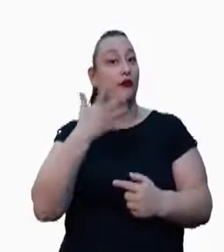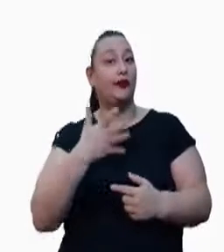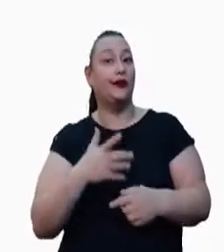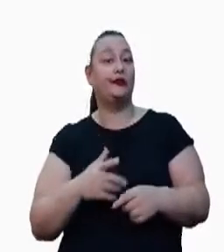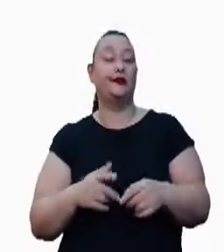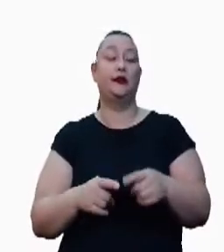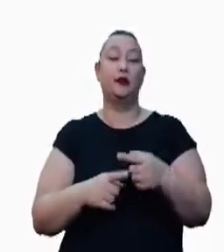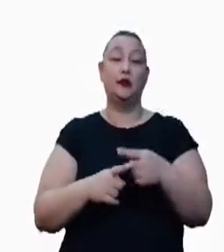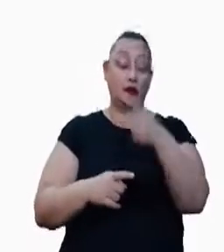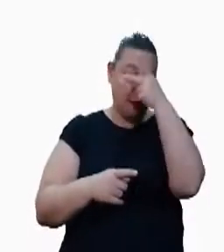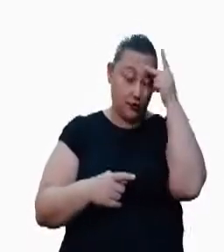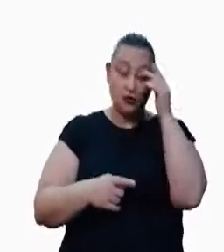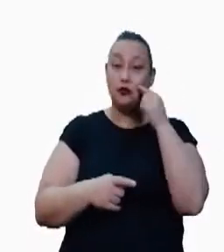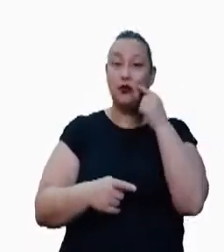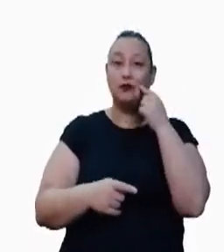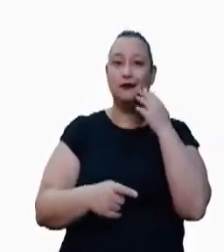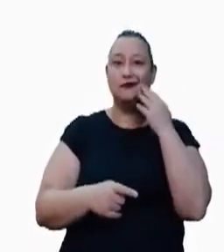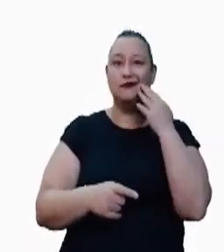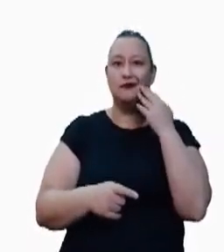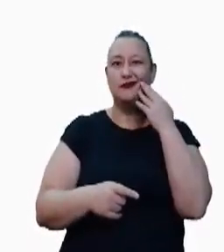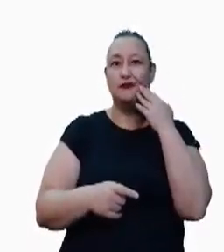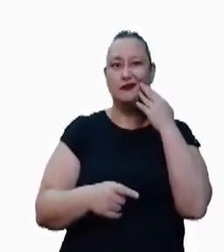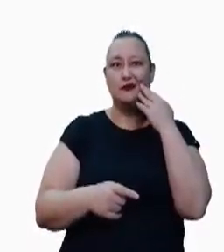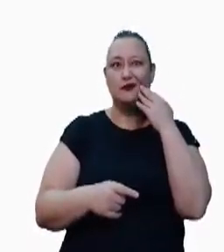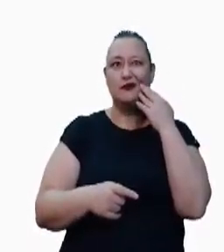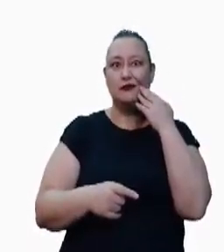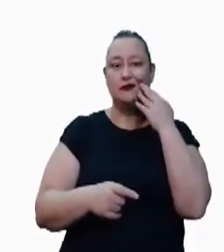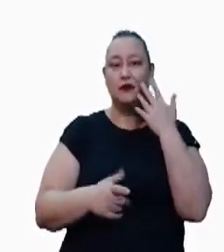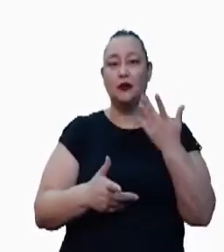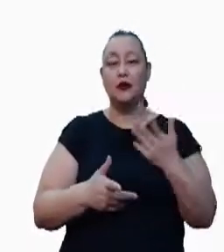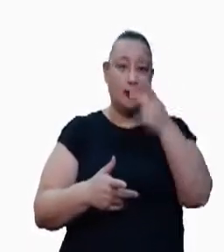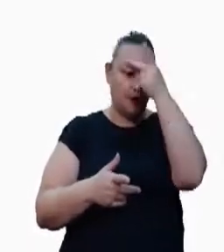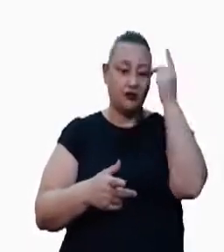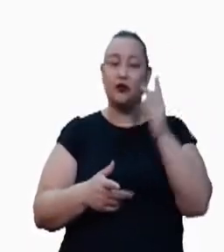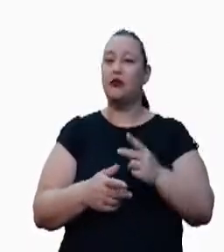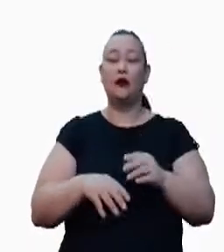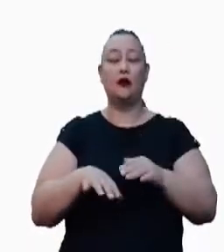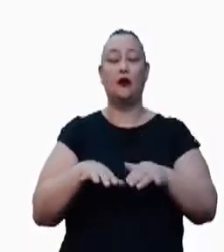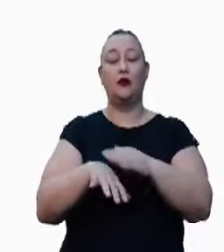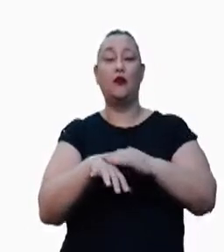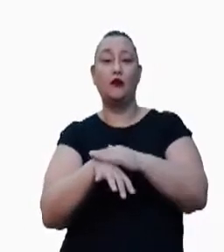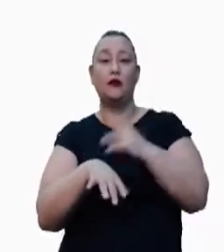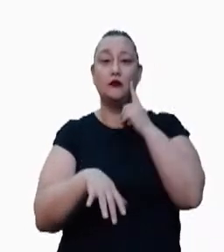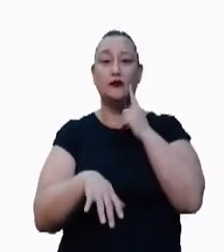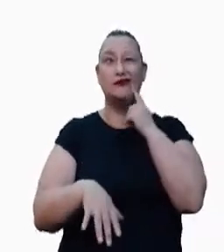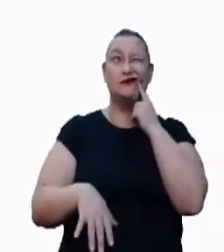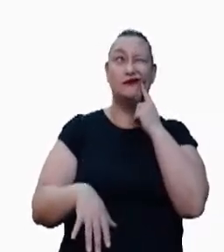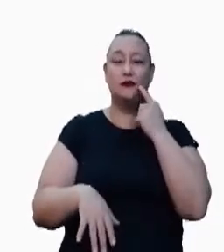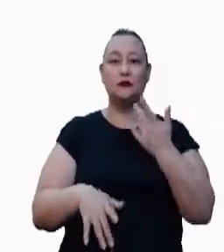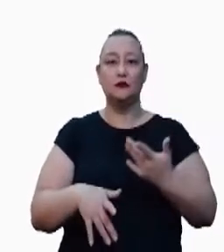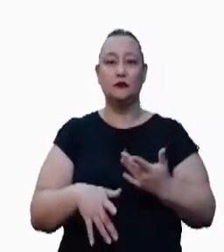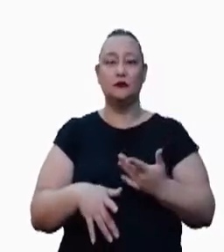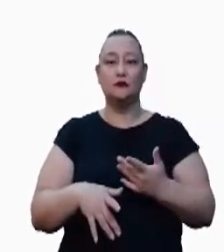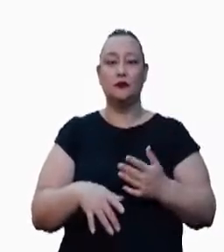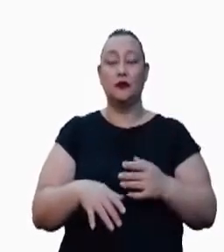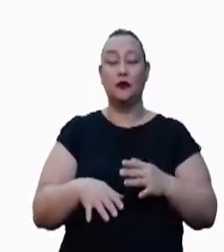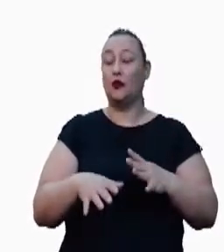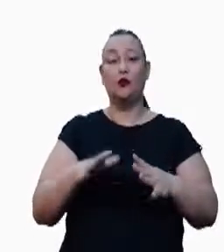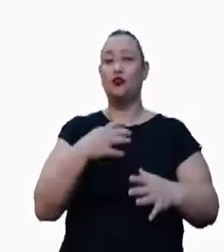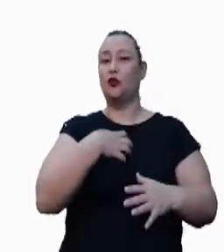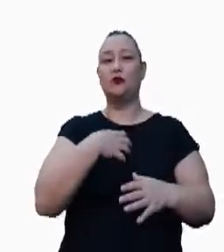um espasmo de um lado do rosto. Então, é aquela pessoa que está conversando com você e, de repente, um lado do rosto dela se contrai.